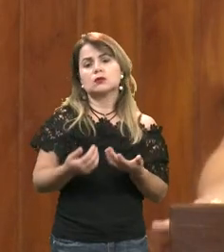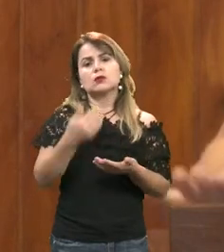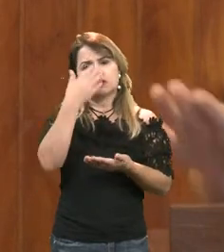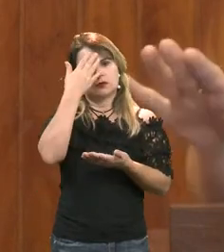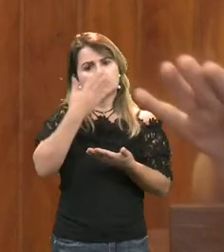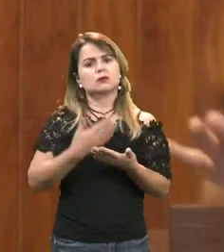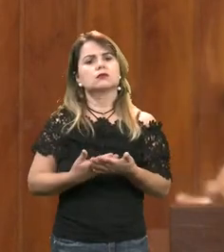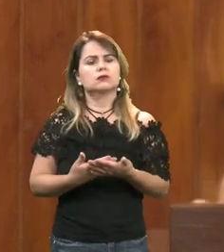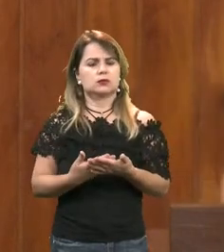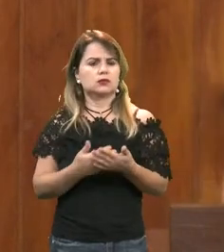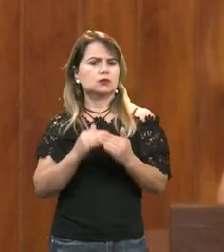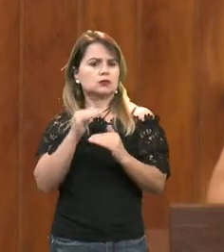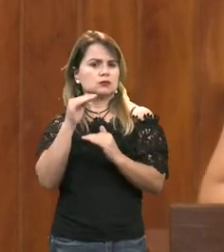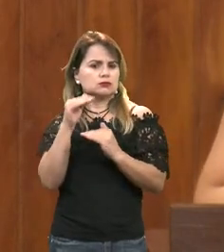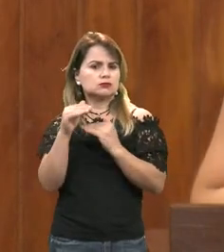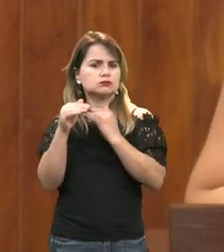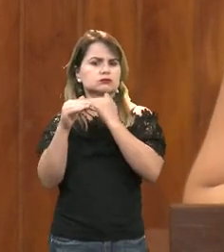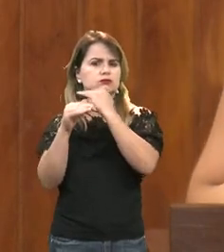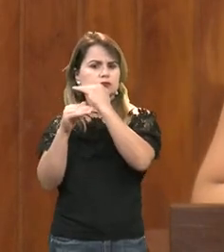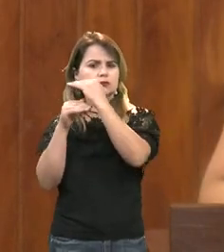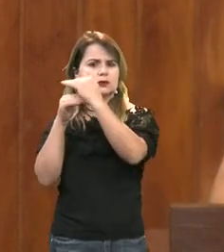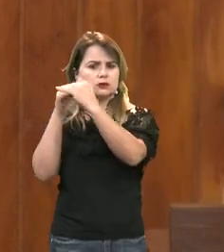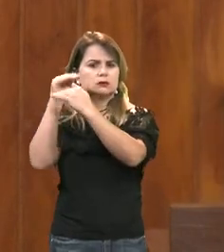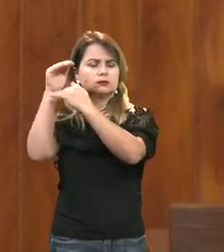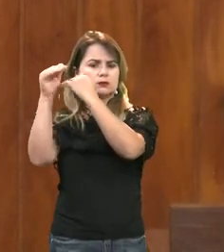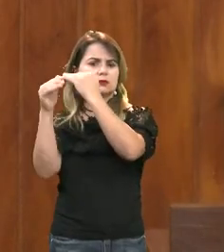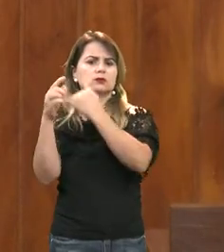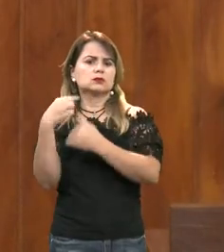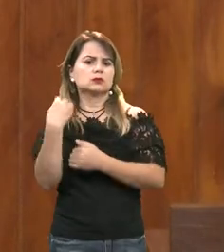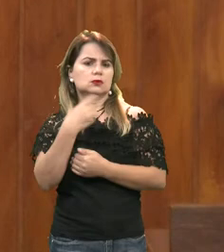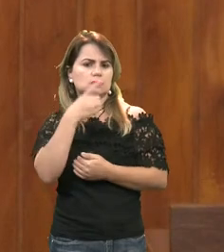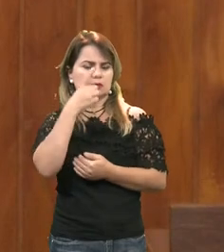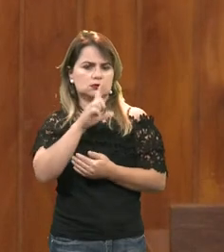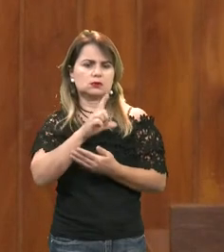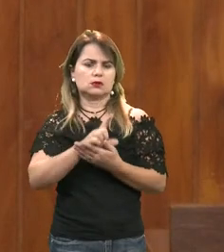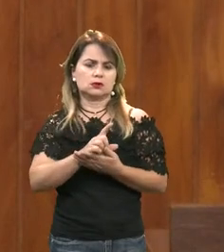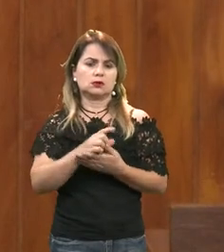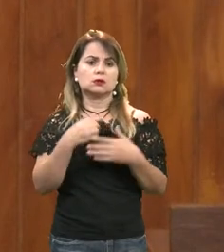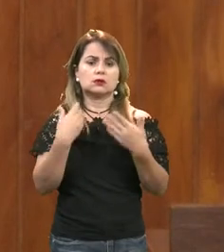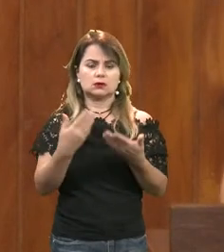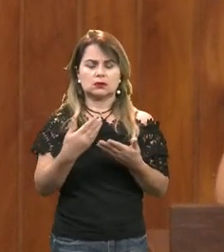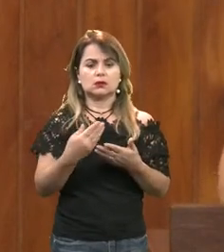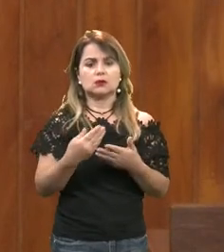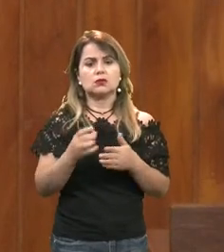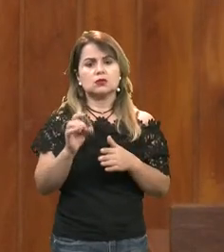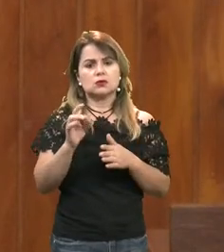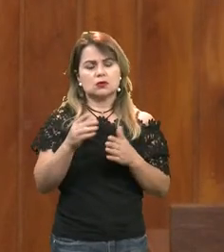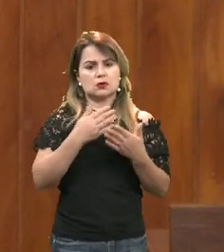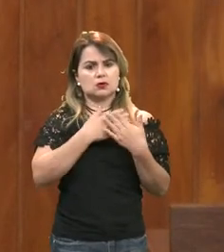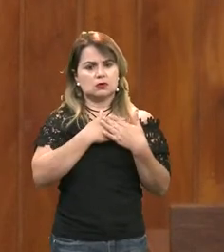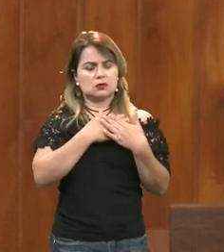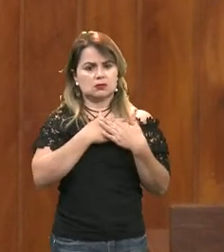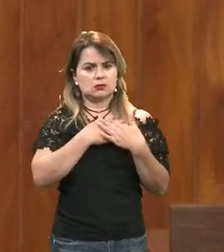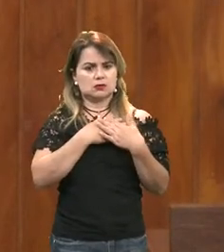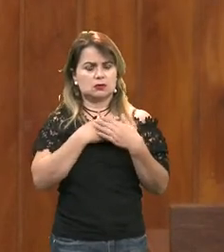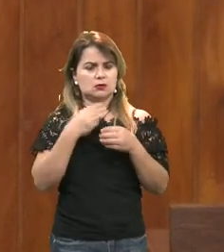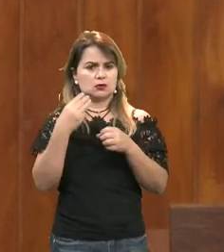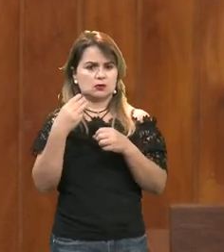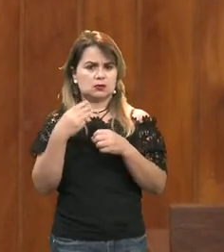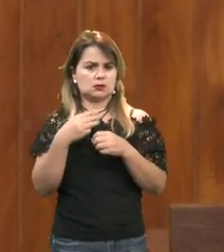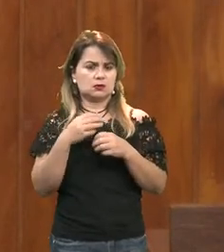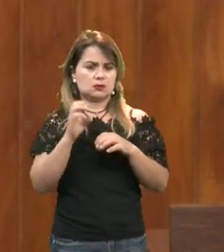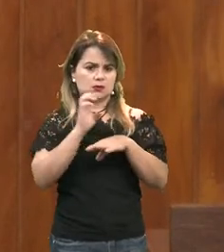basta dizer, é uma competência federal, nós, município, estado, vamos cruzar os braços e